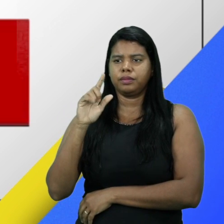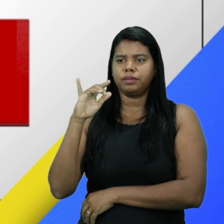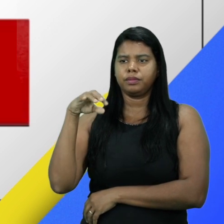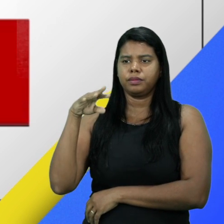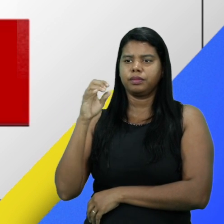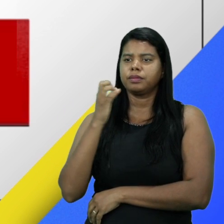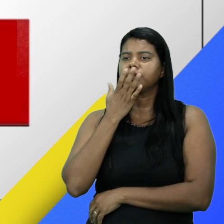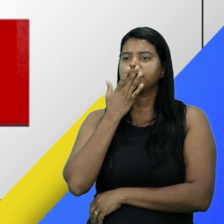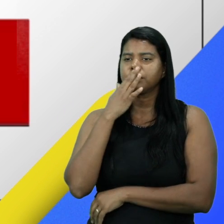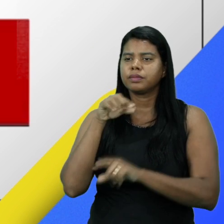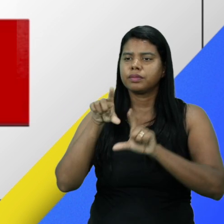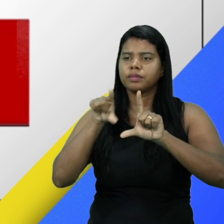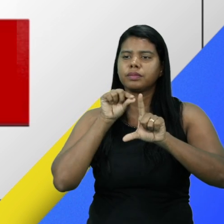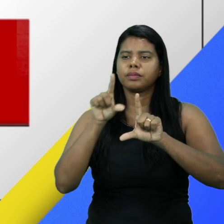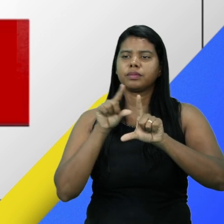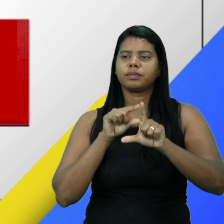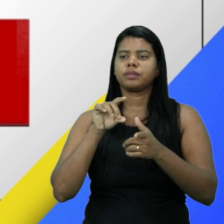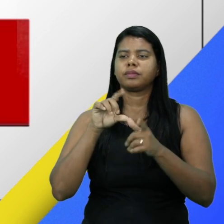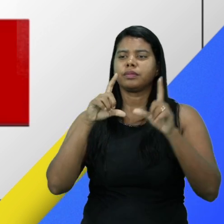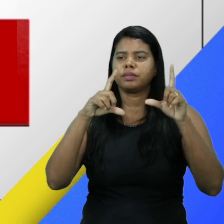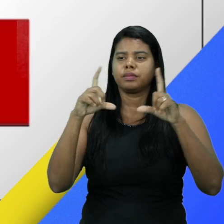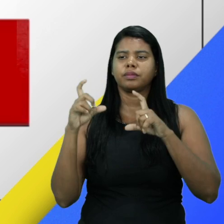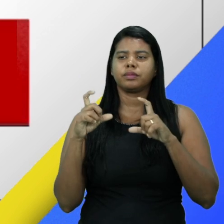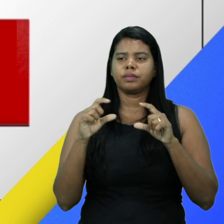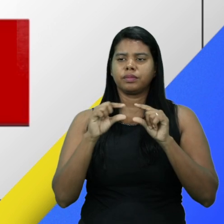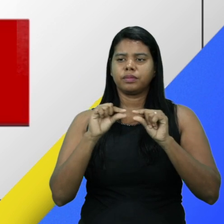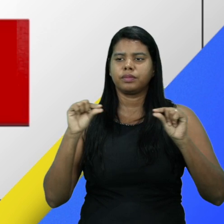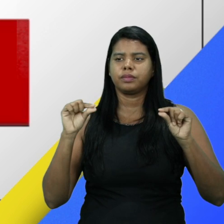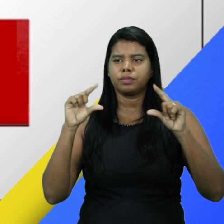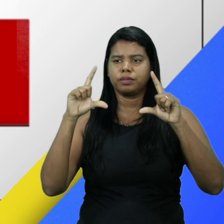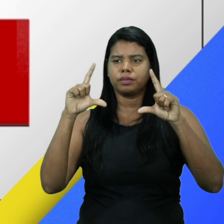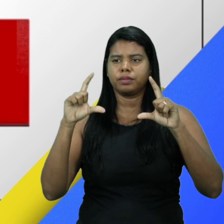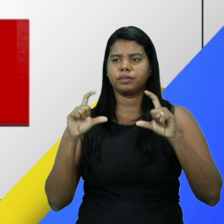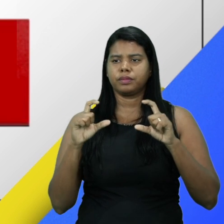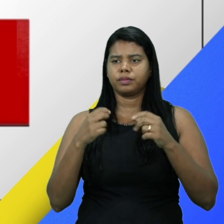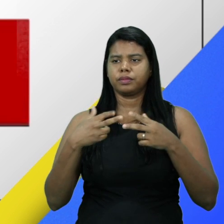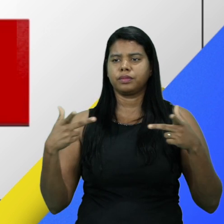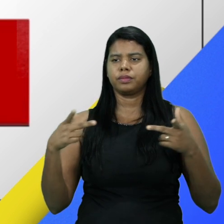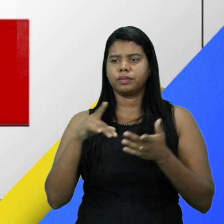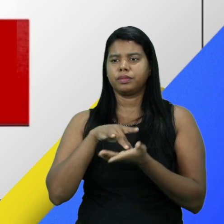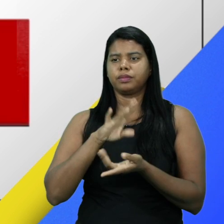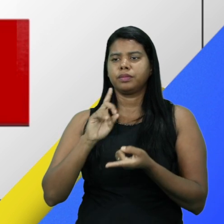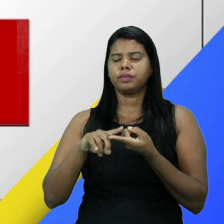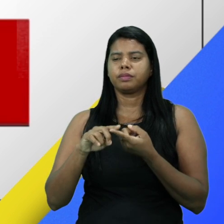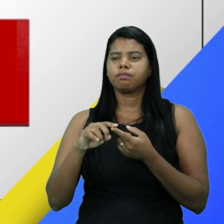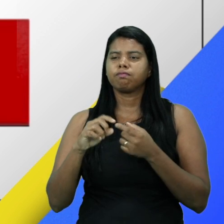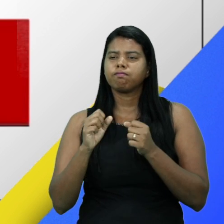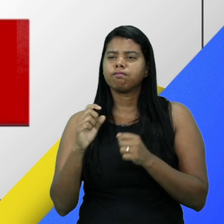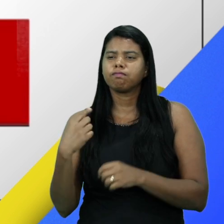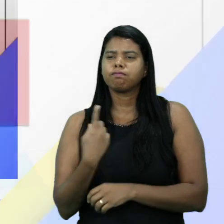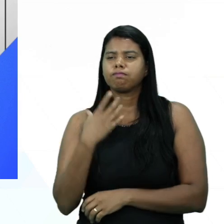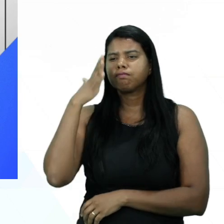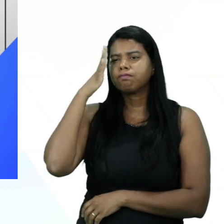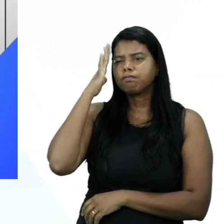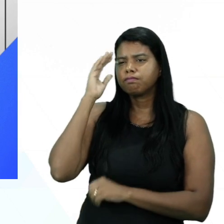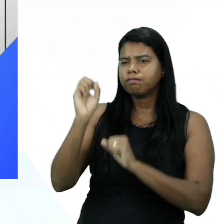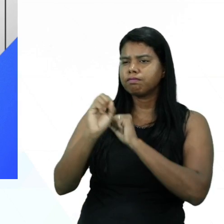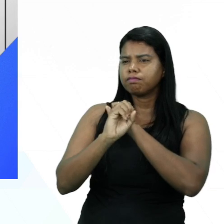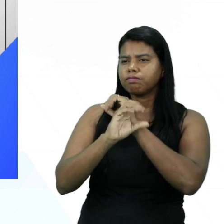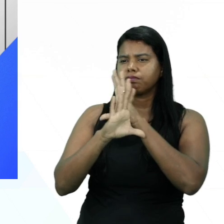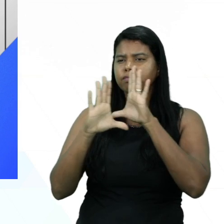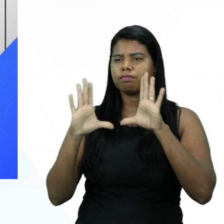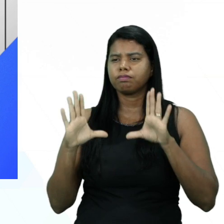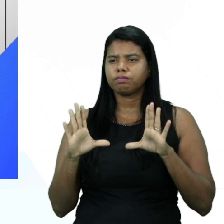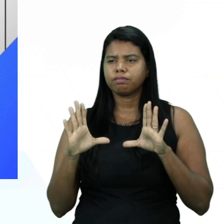de cores, formas, tamanhos, entre outros fatores. Para a gente entender essa questão do